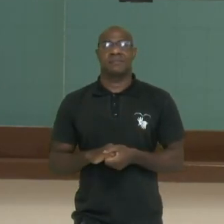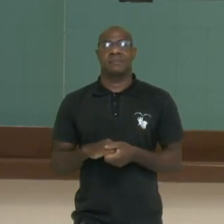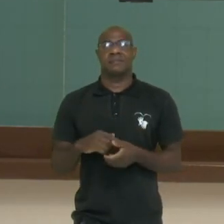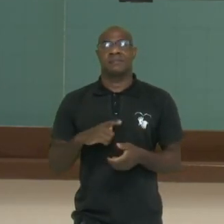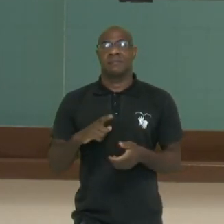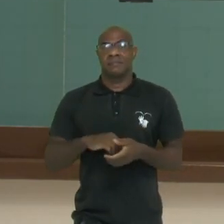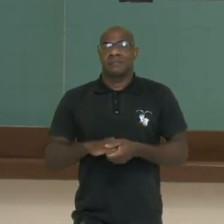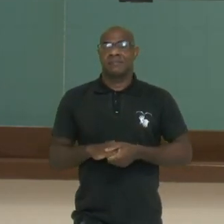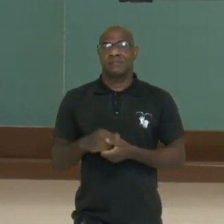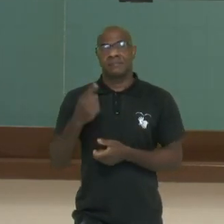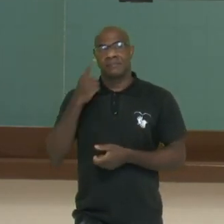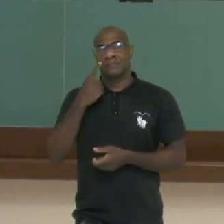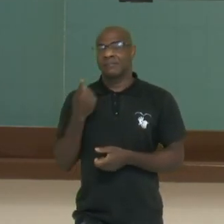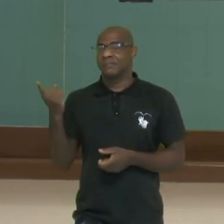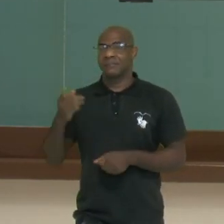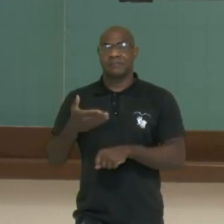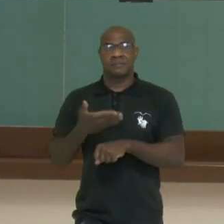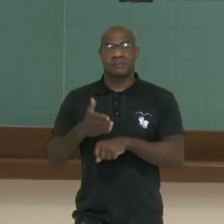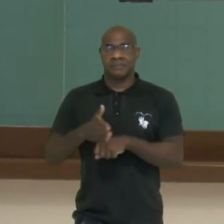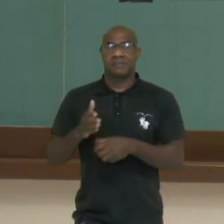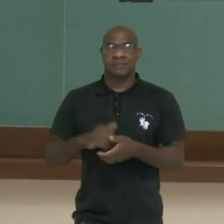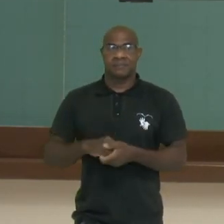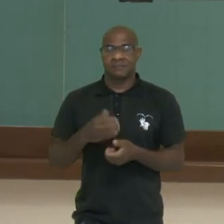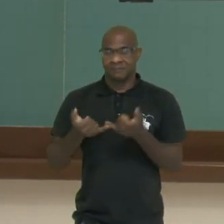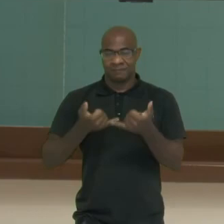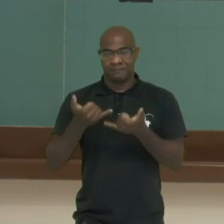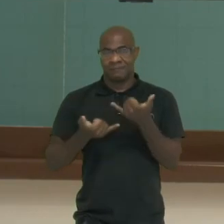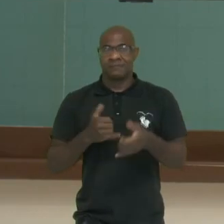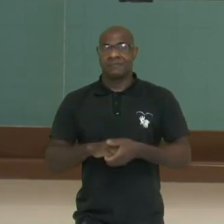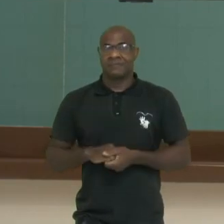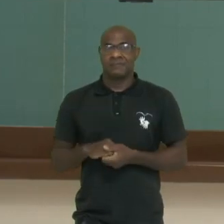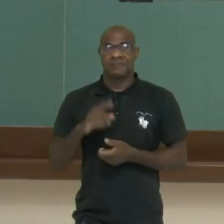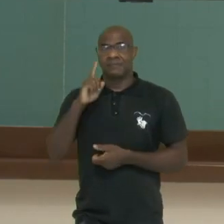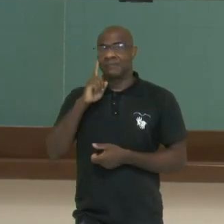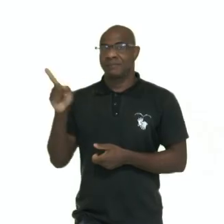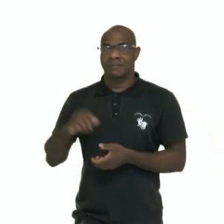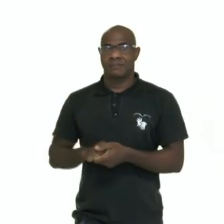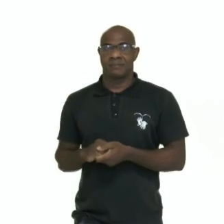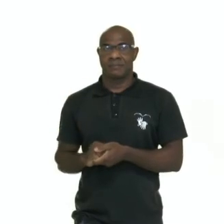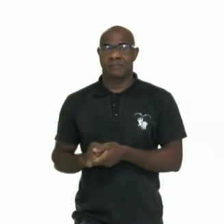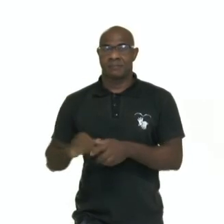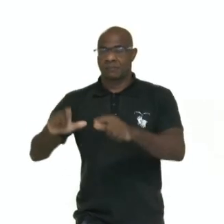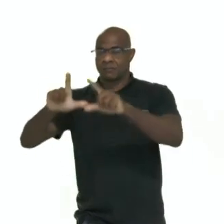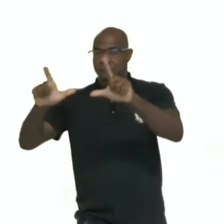pouquinho de Matific? Então, acesse lá a plataforma, né? Pelo